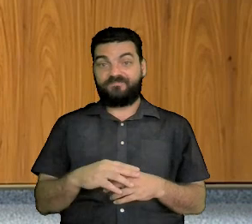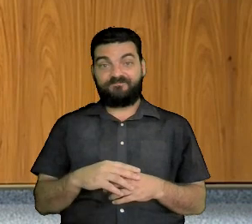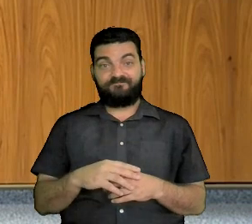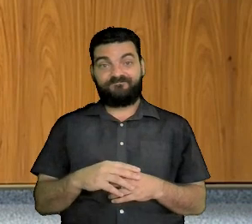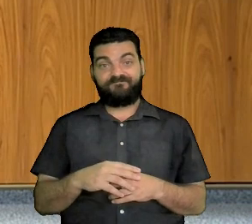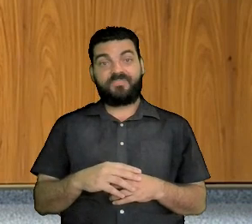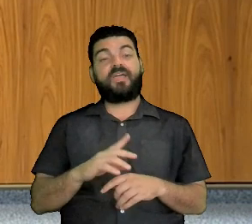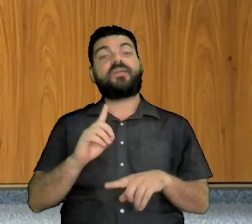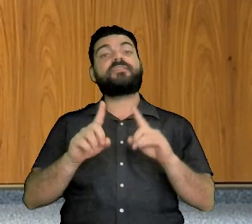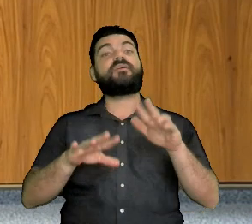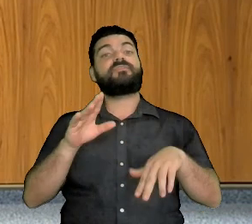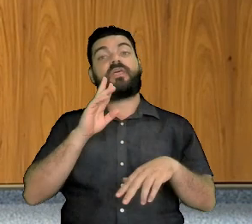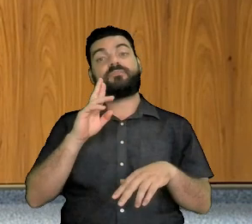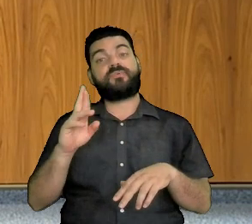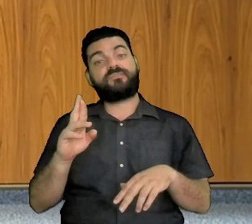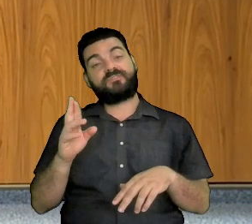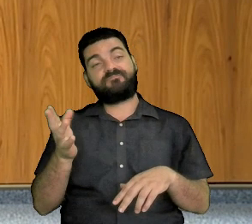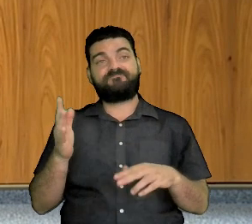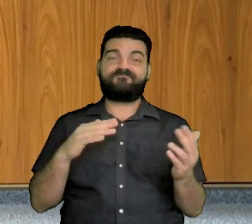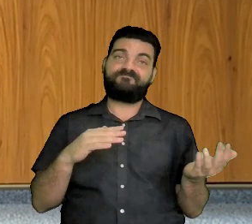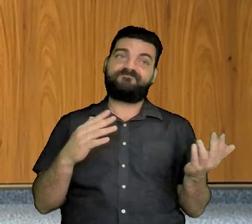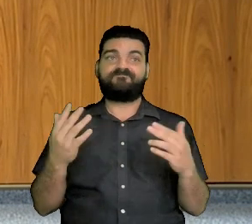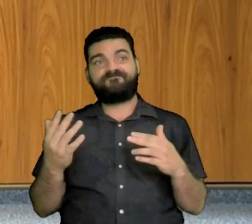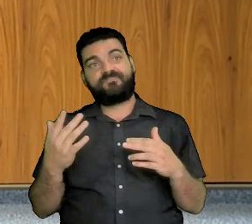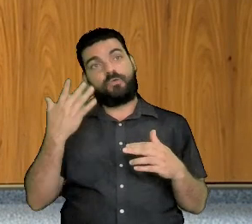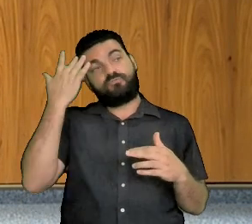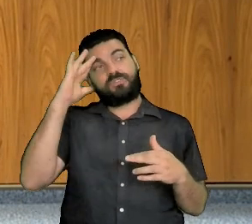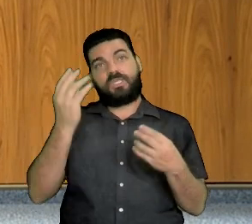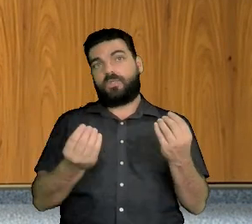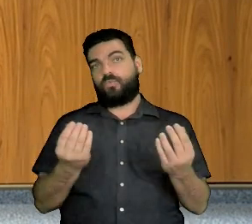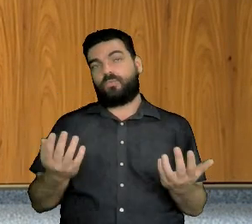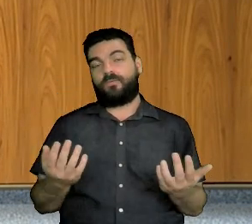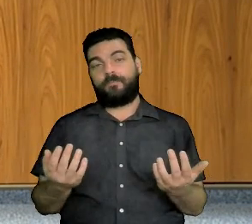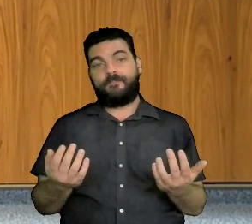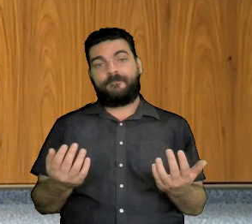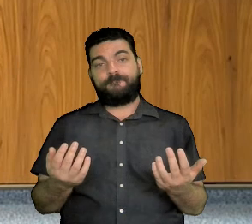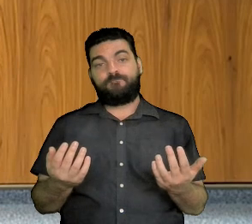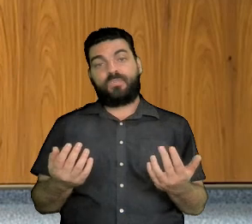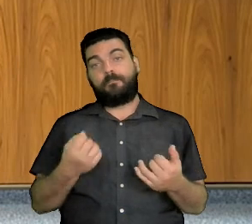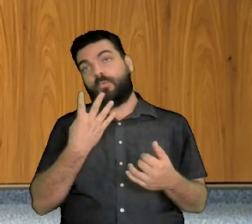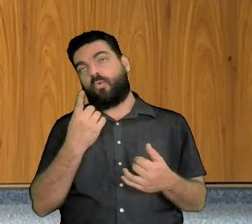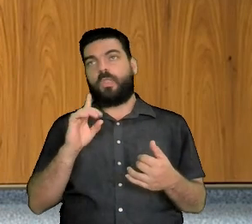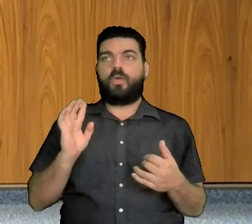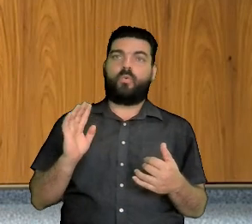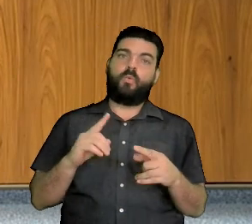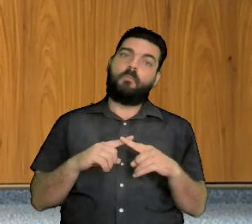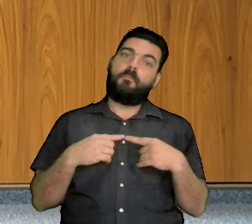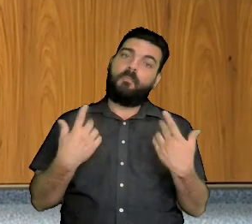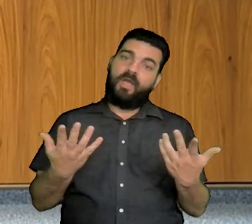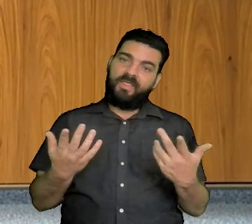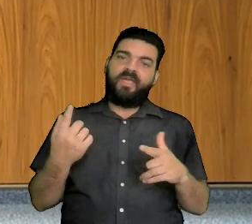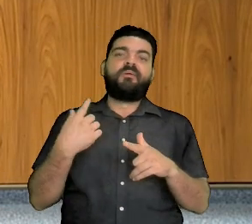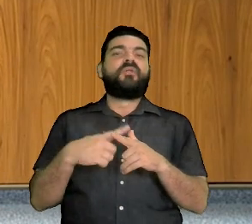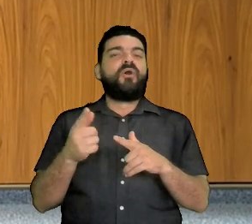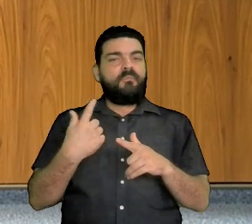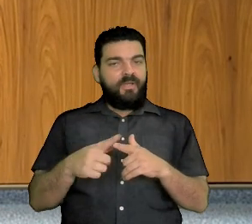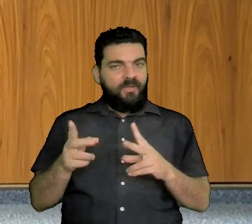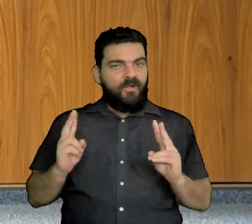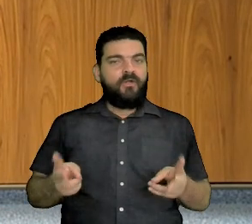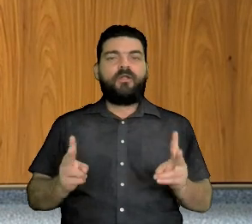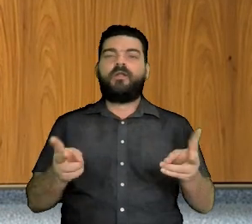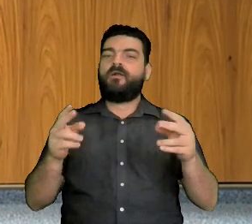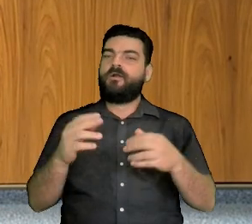o judiciário tem que dar resposta. E aí, quando vem a resposta, talvez não fosse a melhor resposta que se